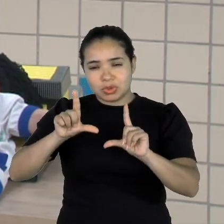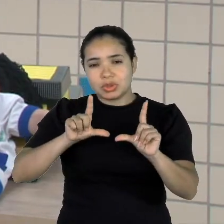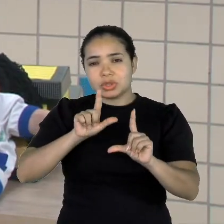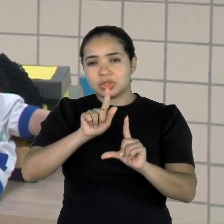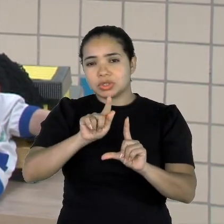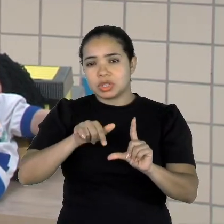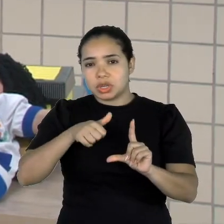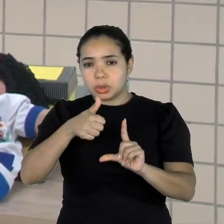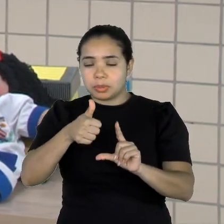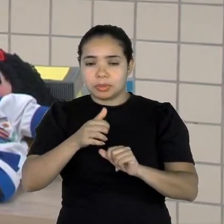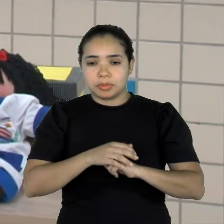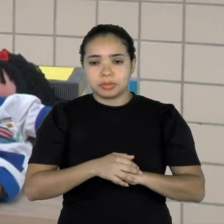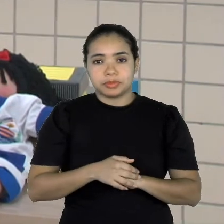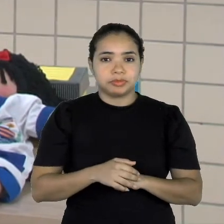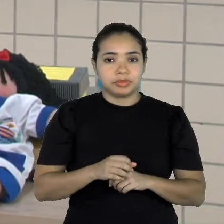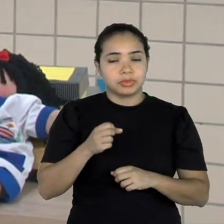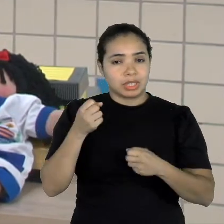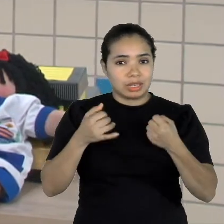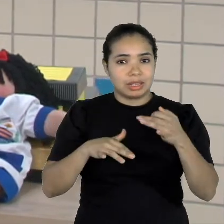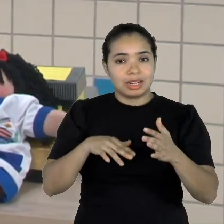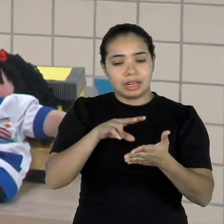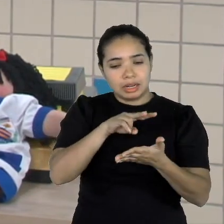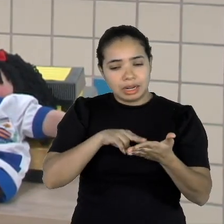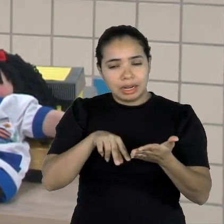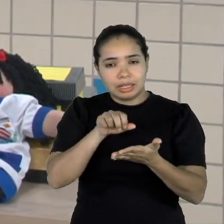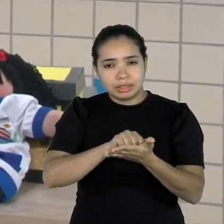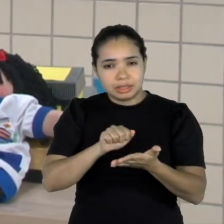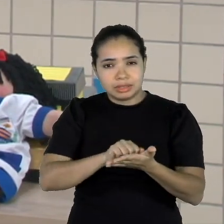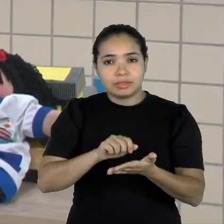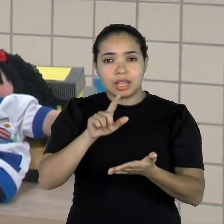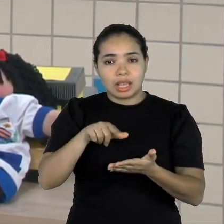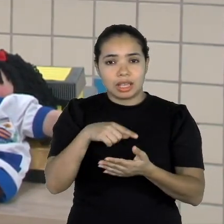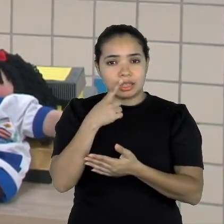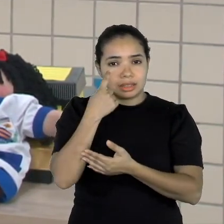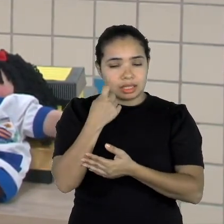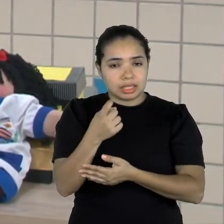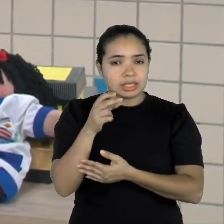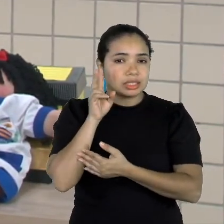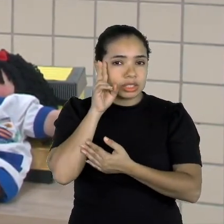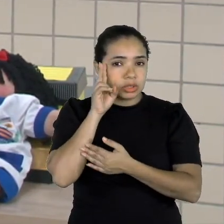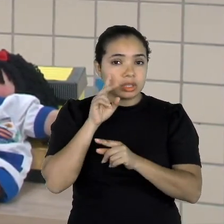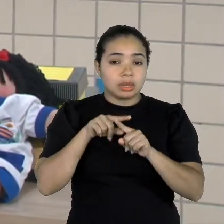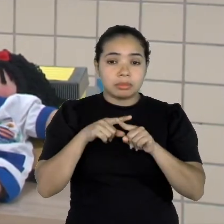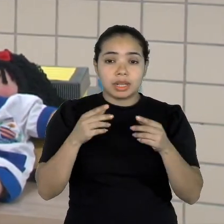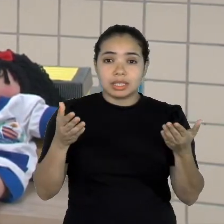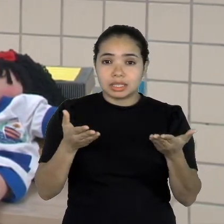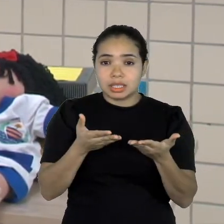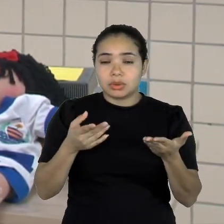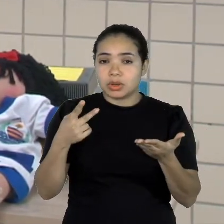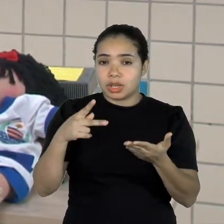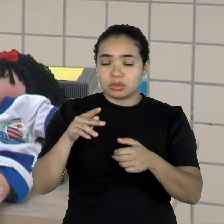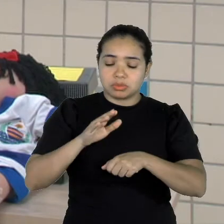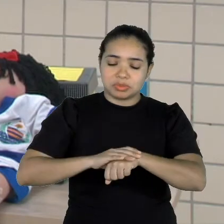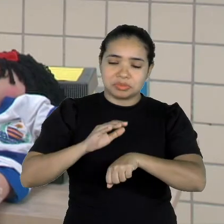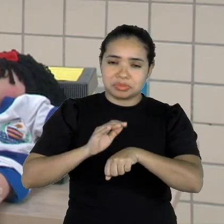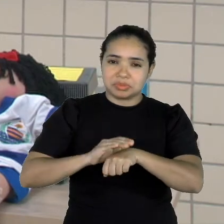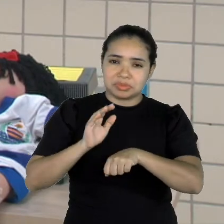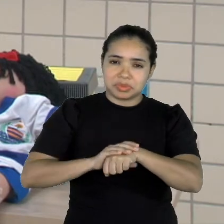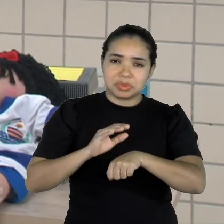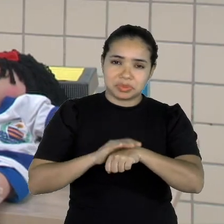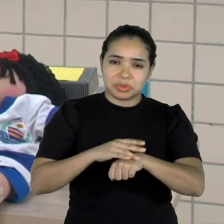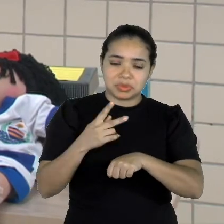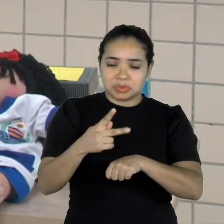exalta a questão do ler e do escrever. Então, assim, é interessante a história, mas agora é a sua vez de fazer